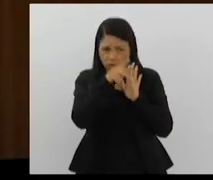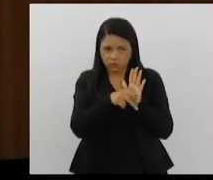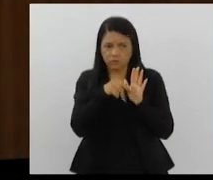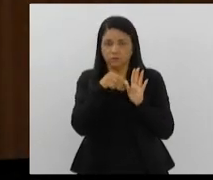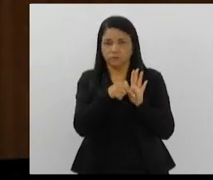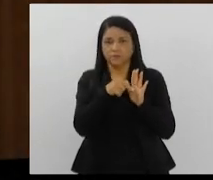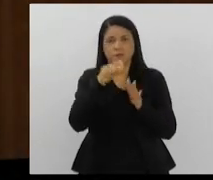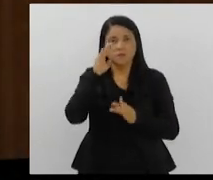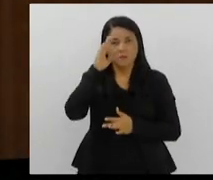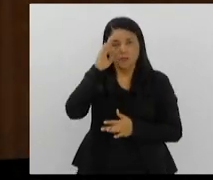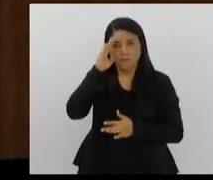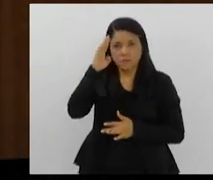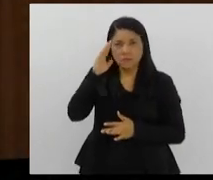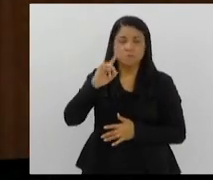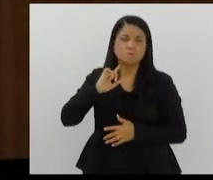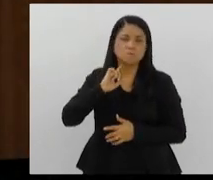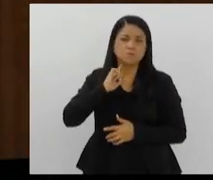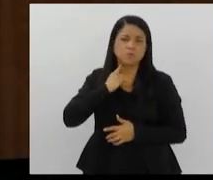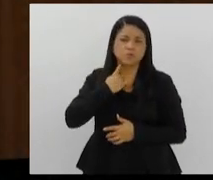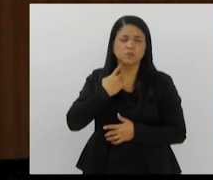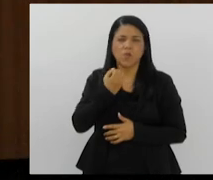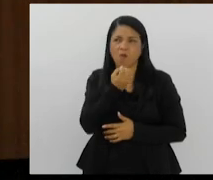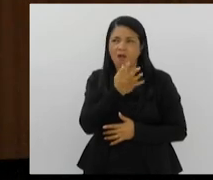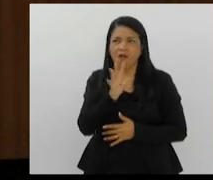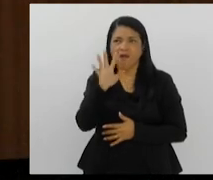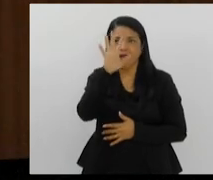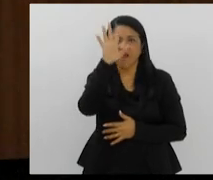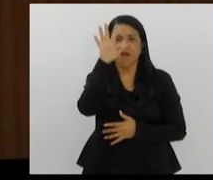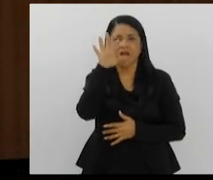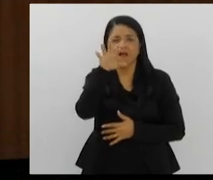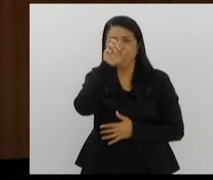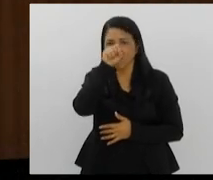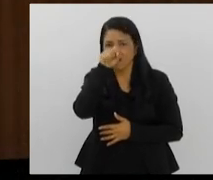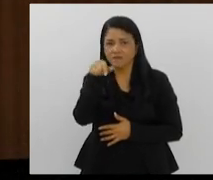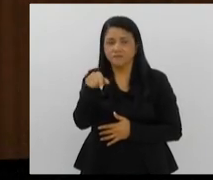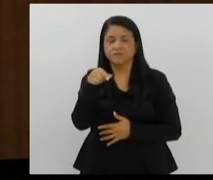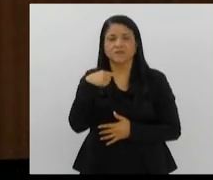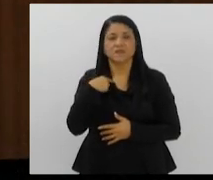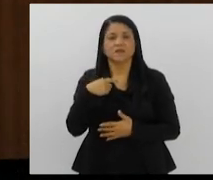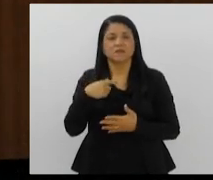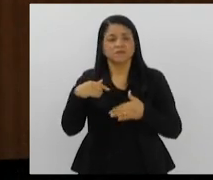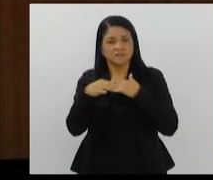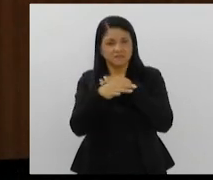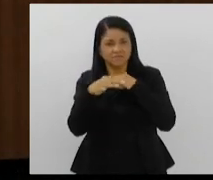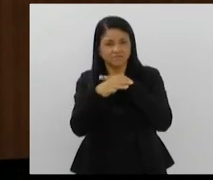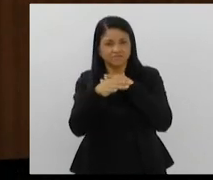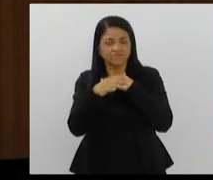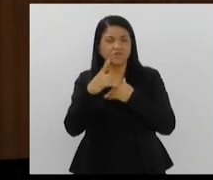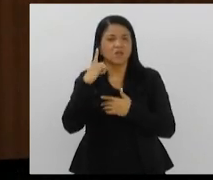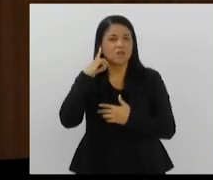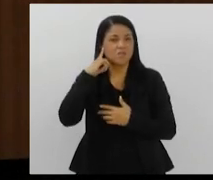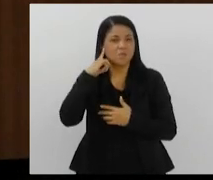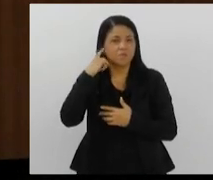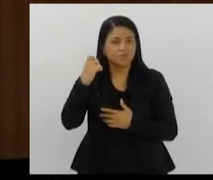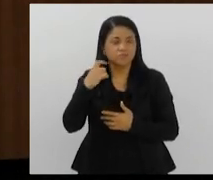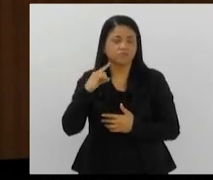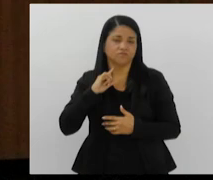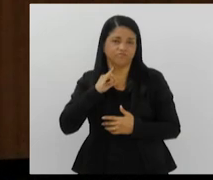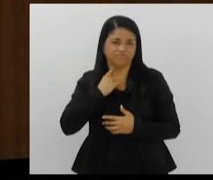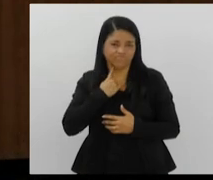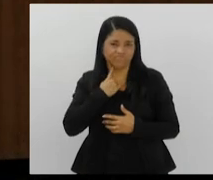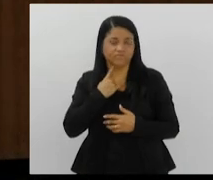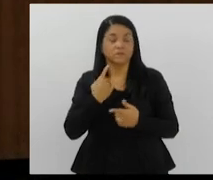as principais poluições no meio urbano são a poluição sonora e a poluição atmosférica.